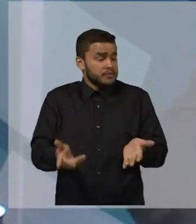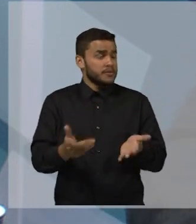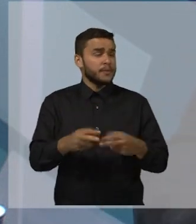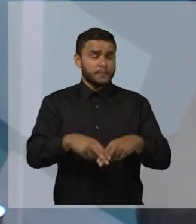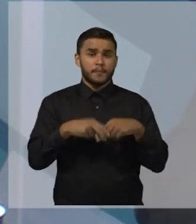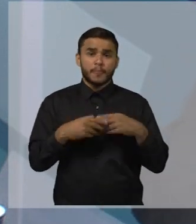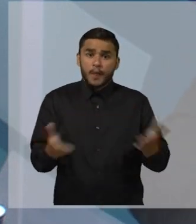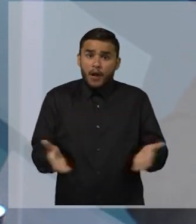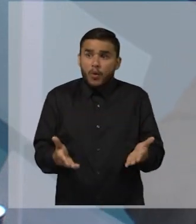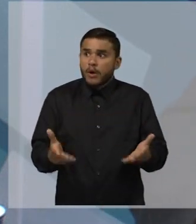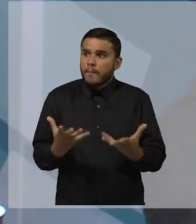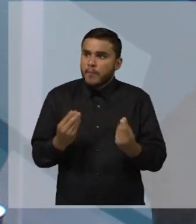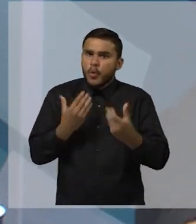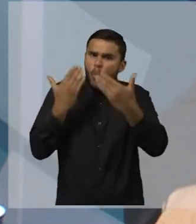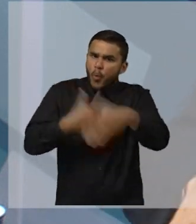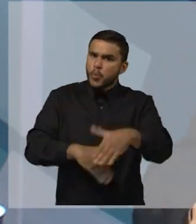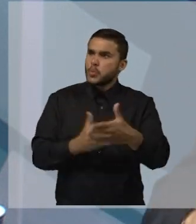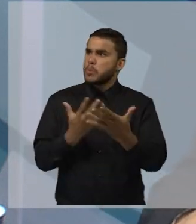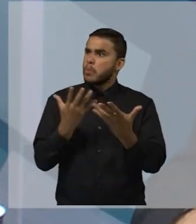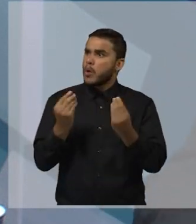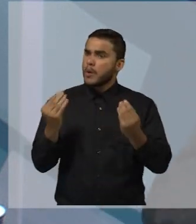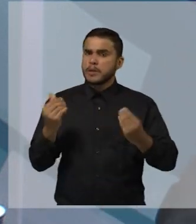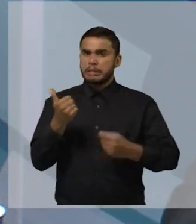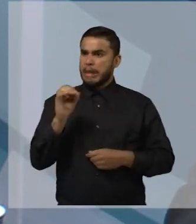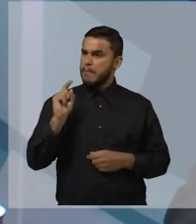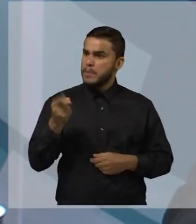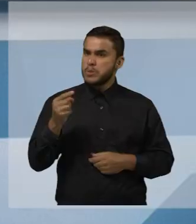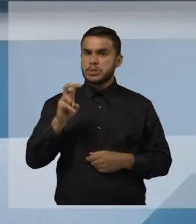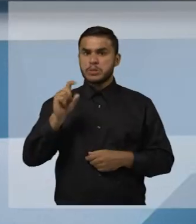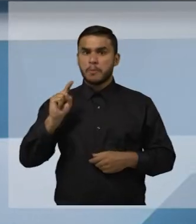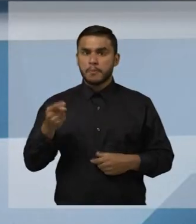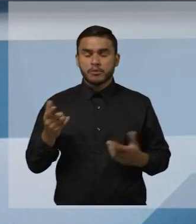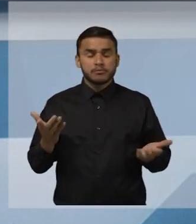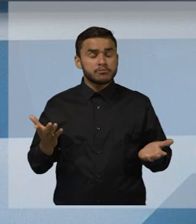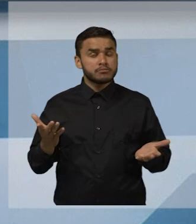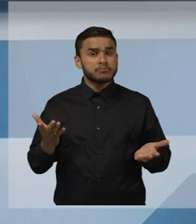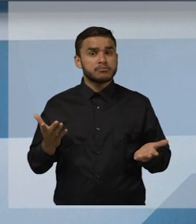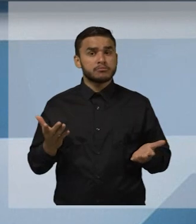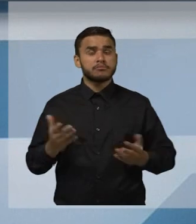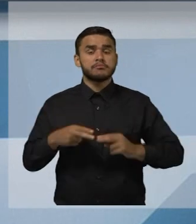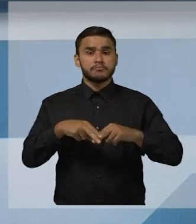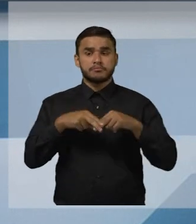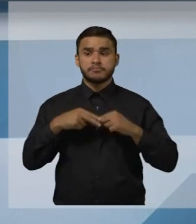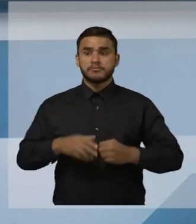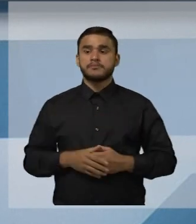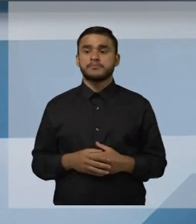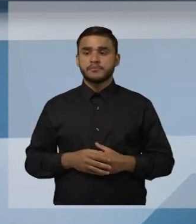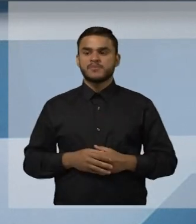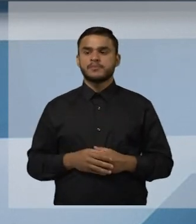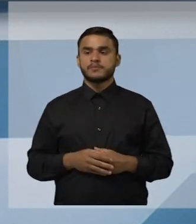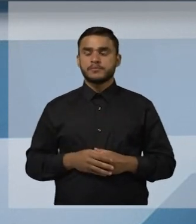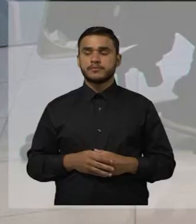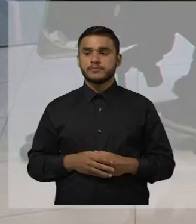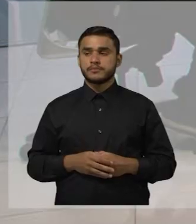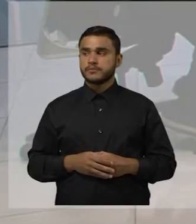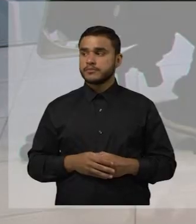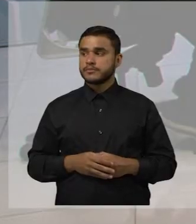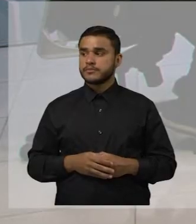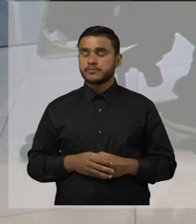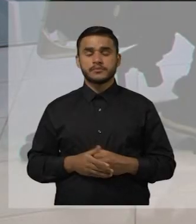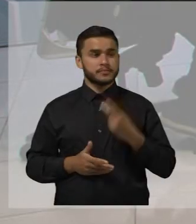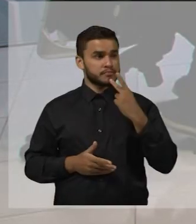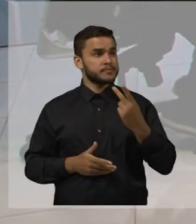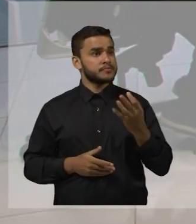impulso destrutivo daqueles que não foram educados para uma boa convivência. Firmo, Antes do professor Roberto. Achar, eu